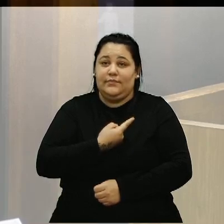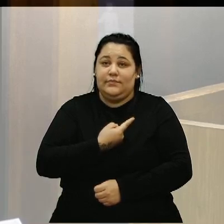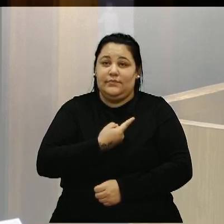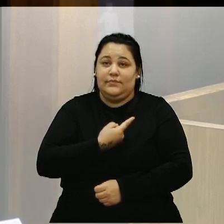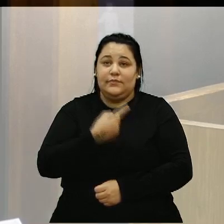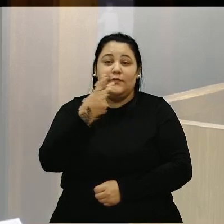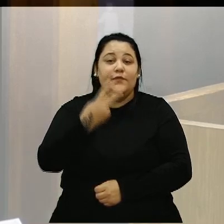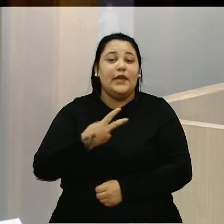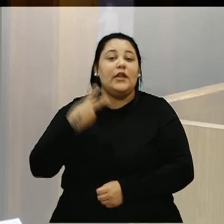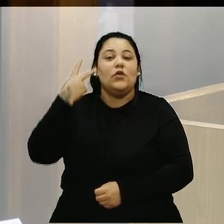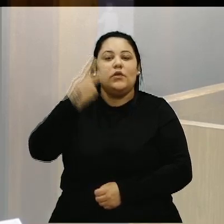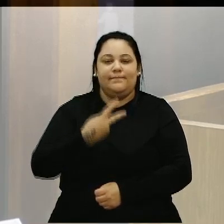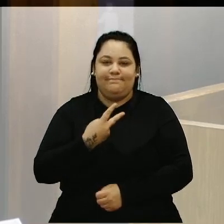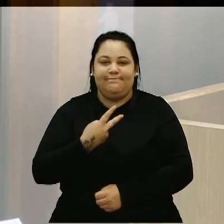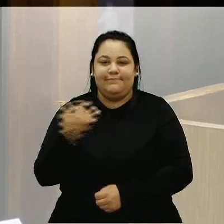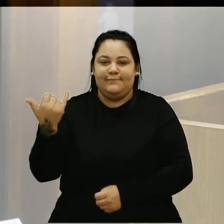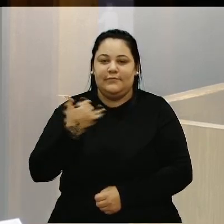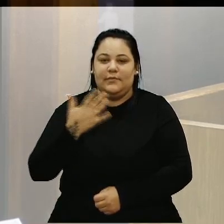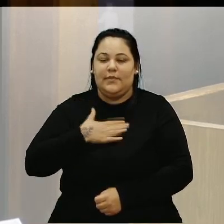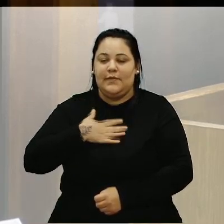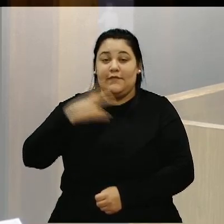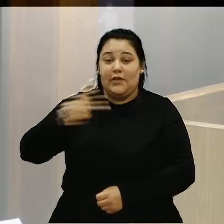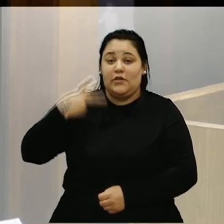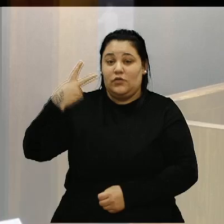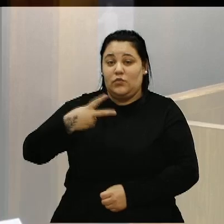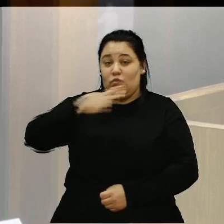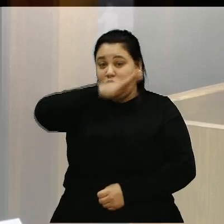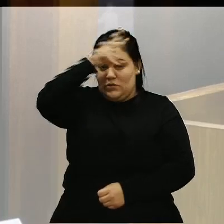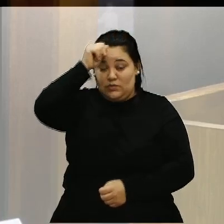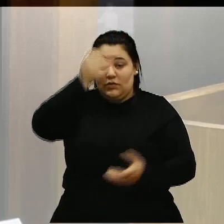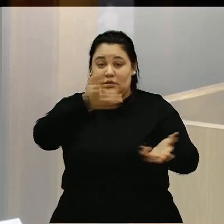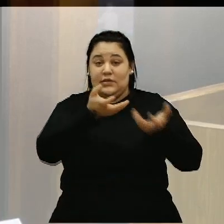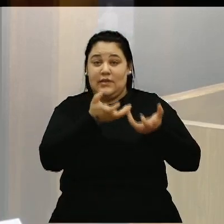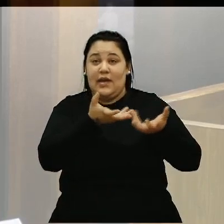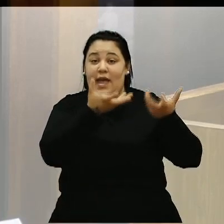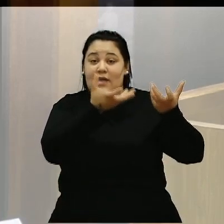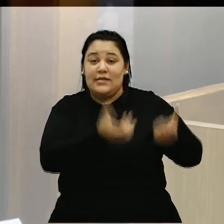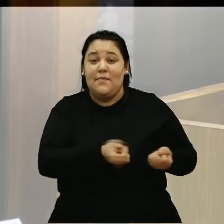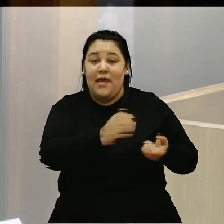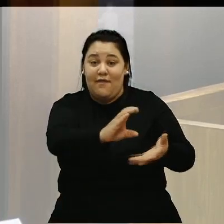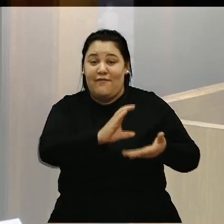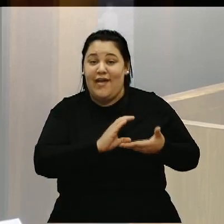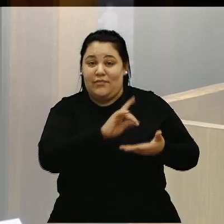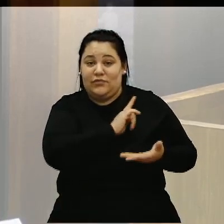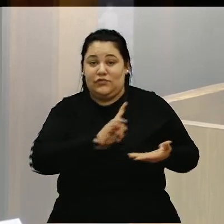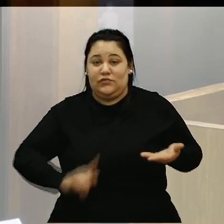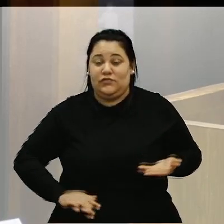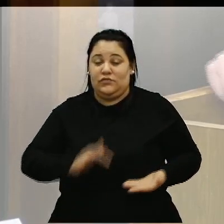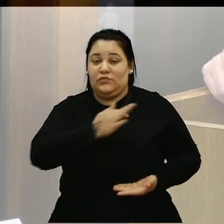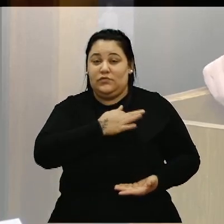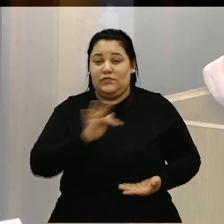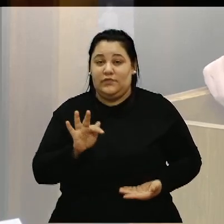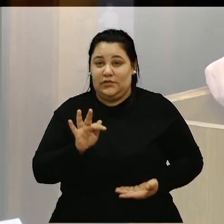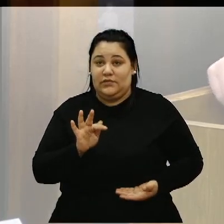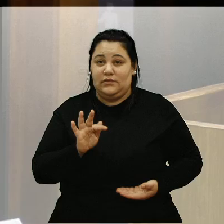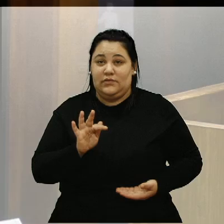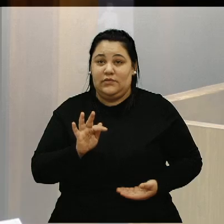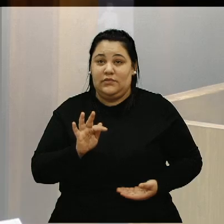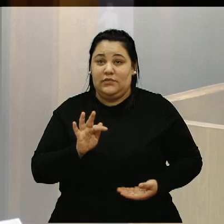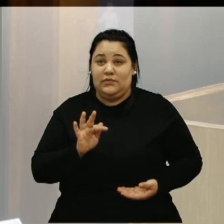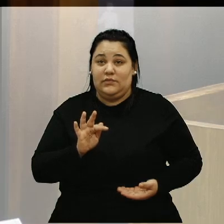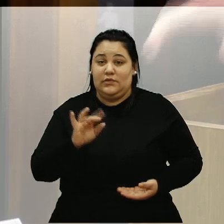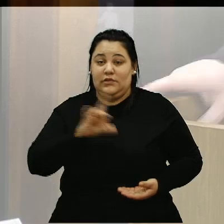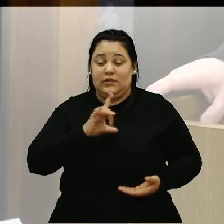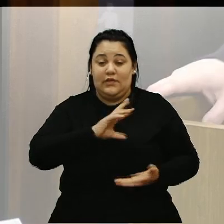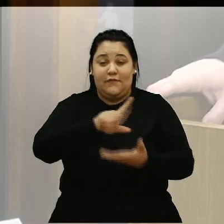vereador, o município que quiser receber verba do governo federal, que tem